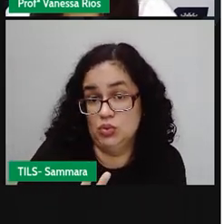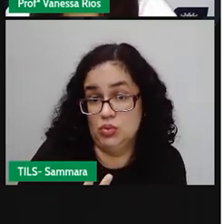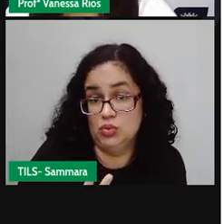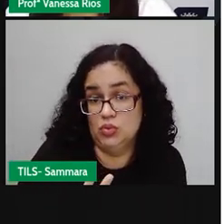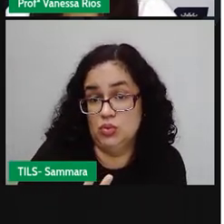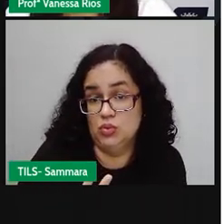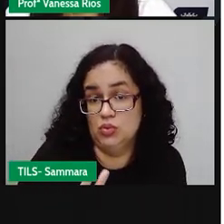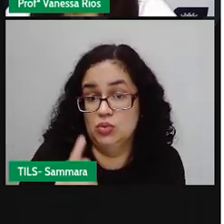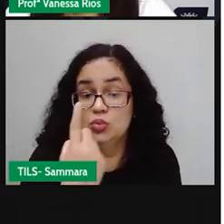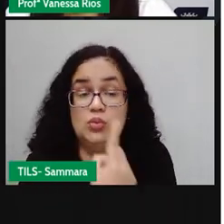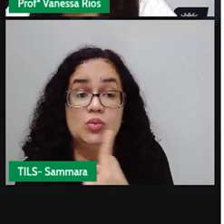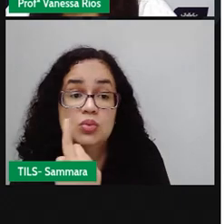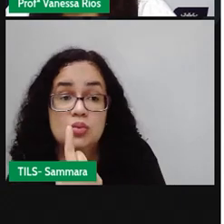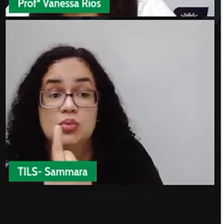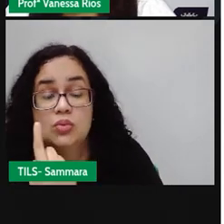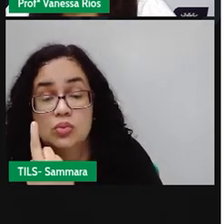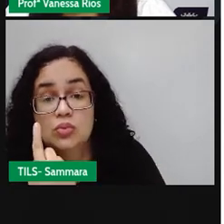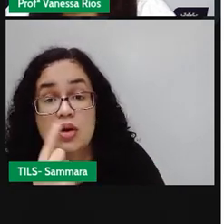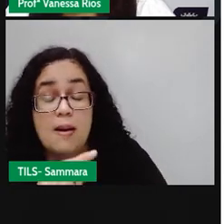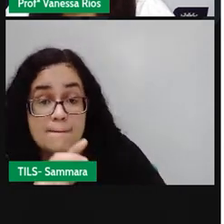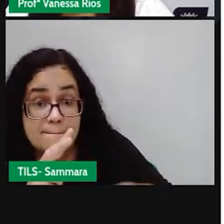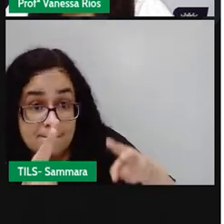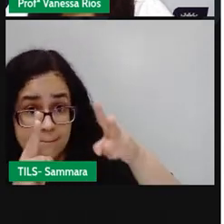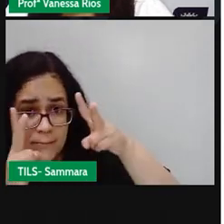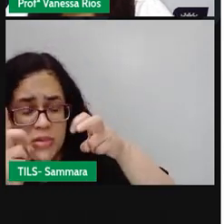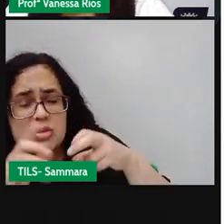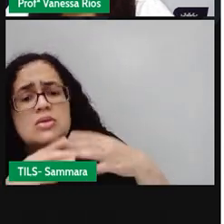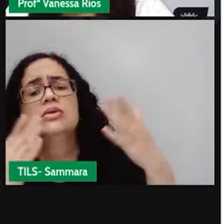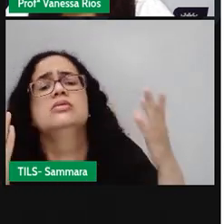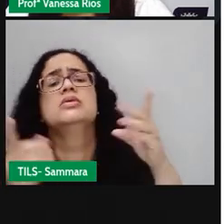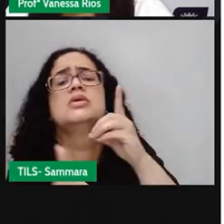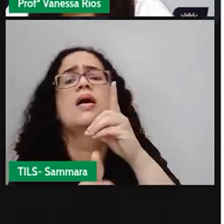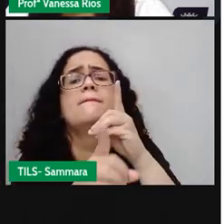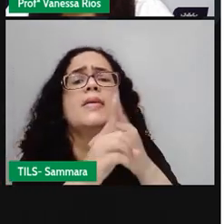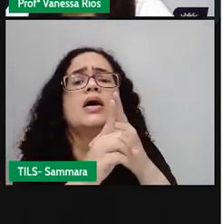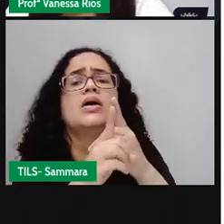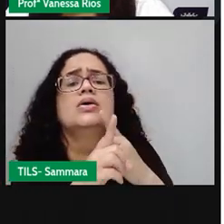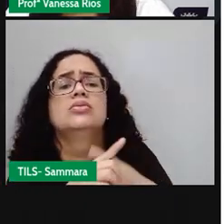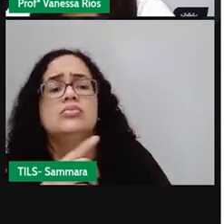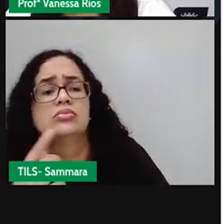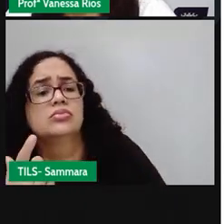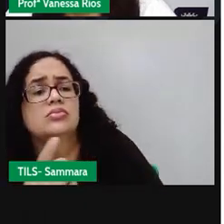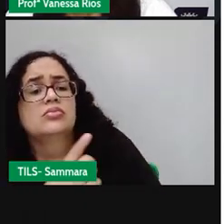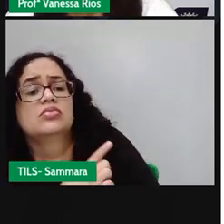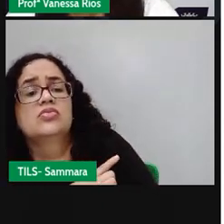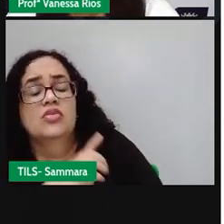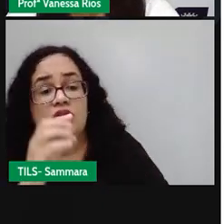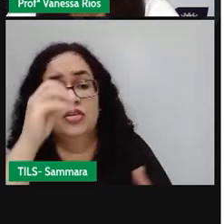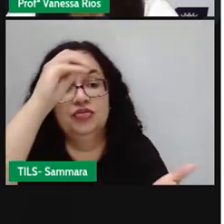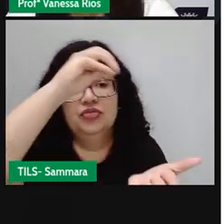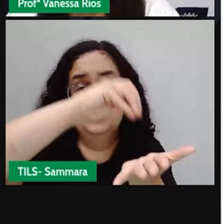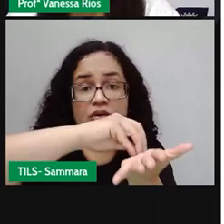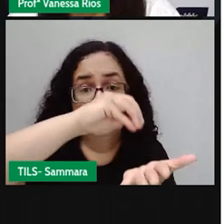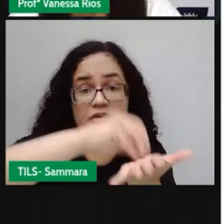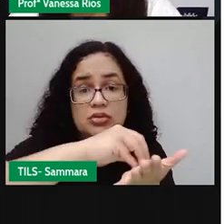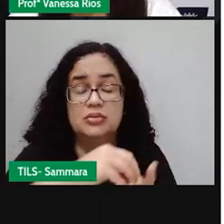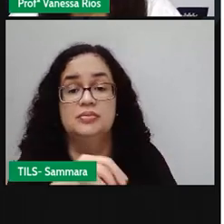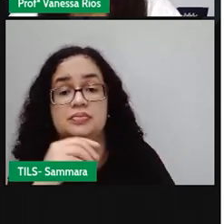e o 1. Então, a gente precisa descobrir qual peça está faltando.